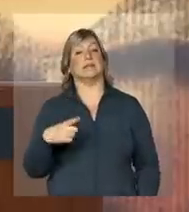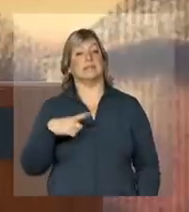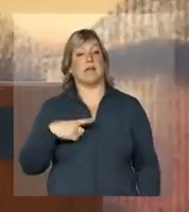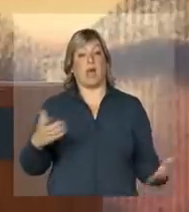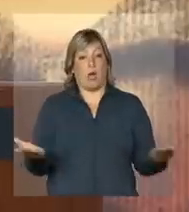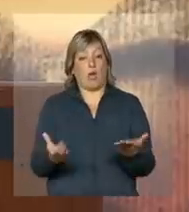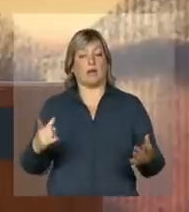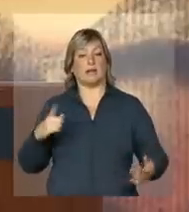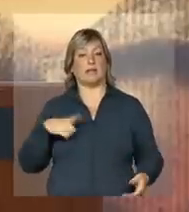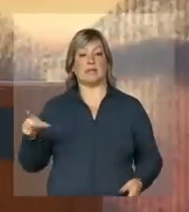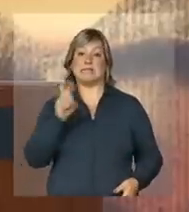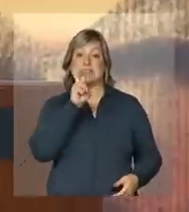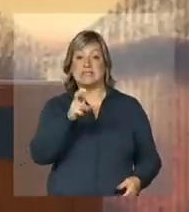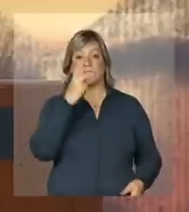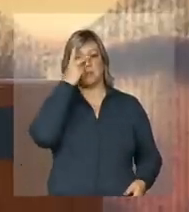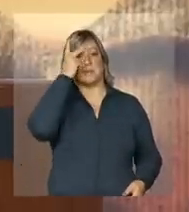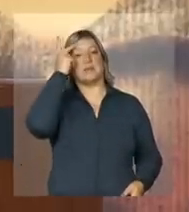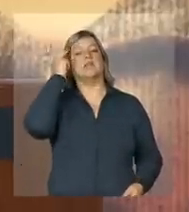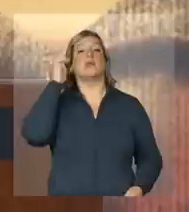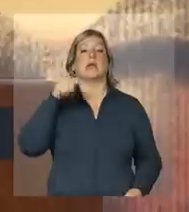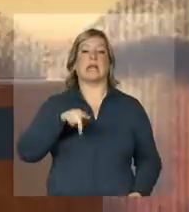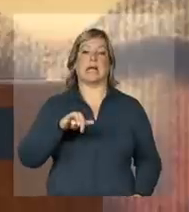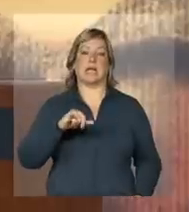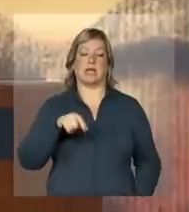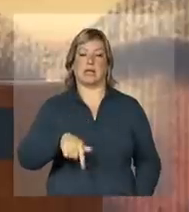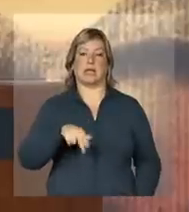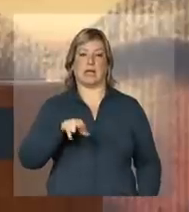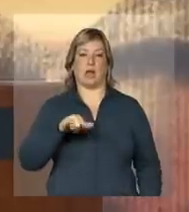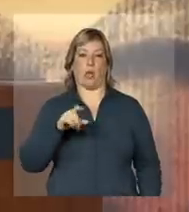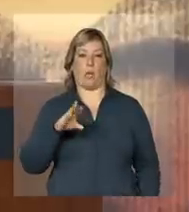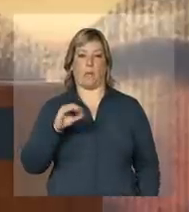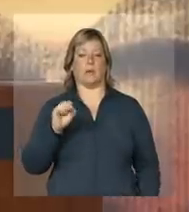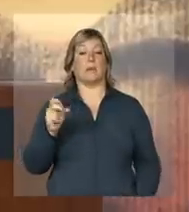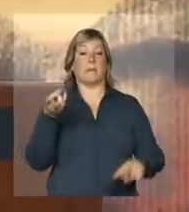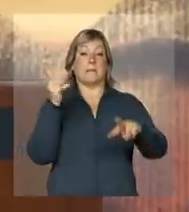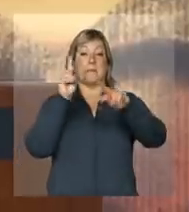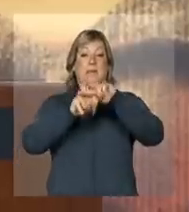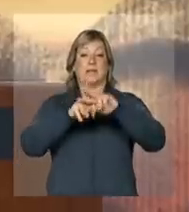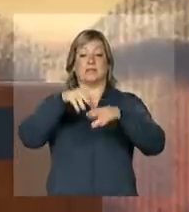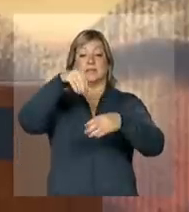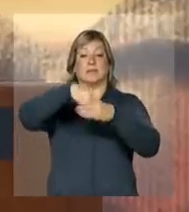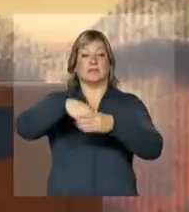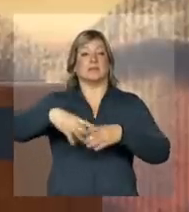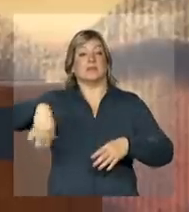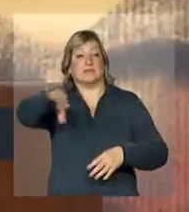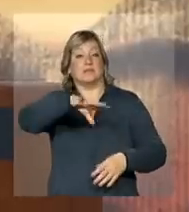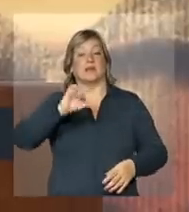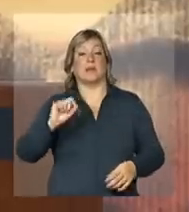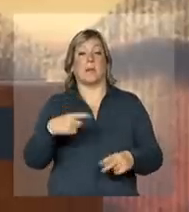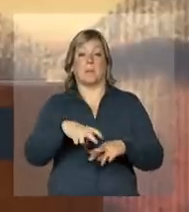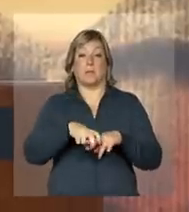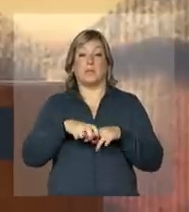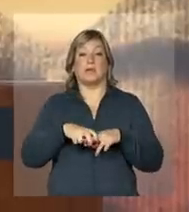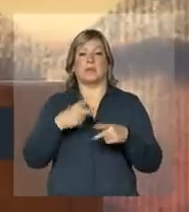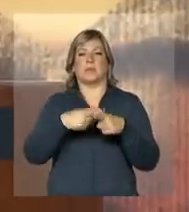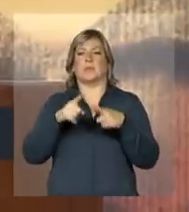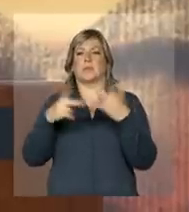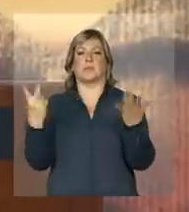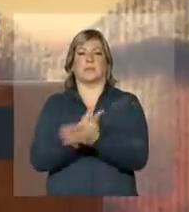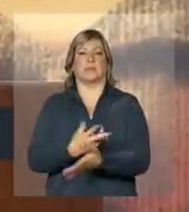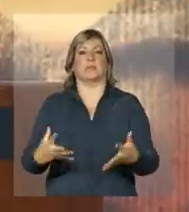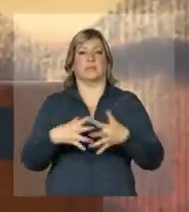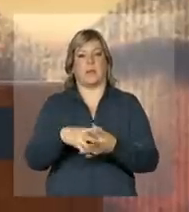quilombolas presos né Devido as intrusões que tá lá dentro das Comunidades criando problema